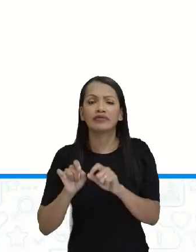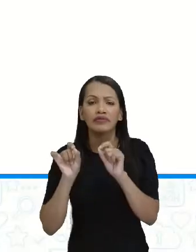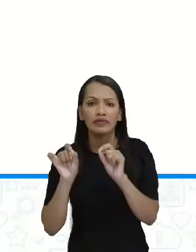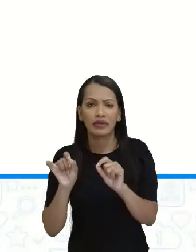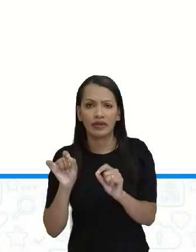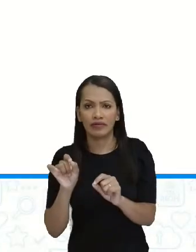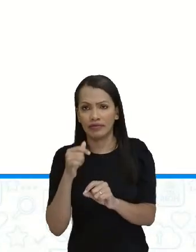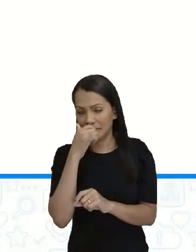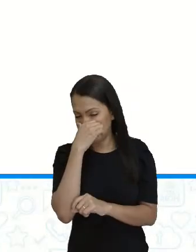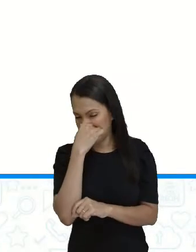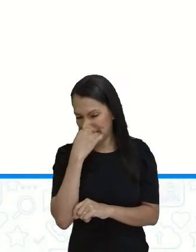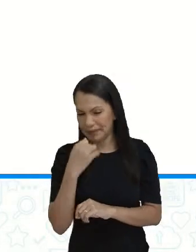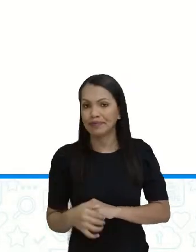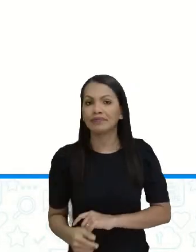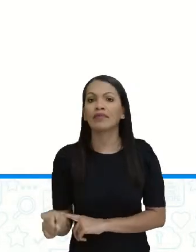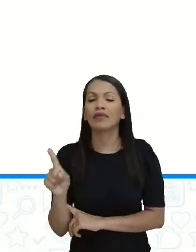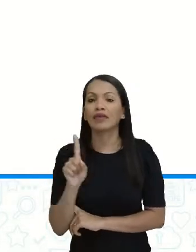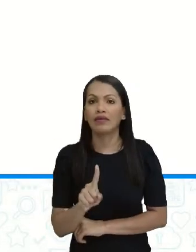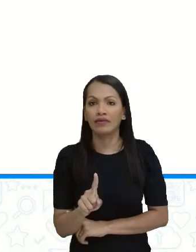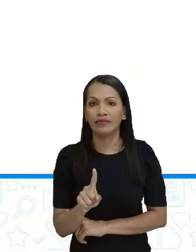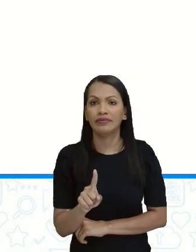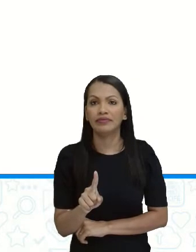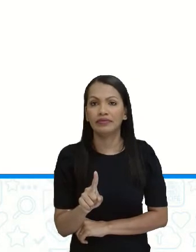das figurinhas 1,